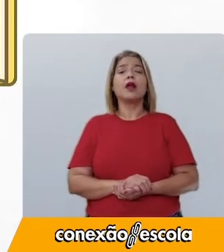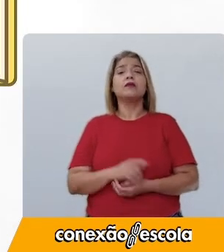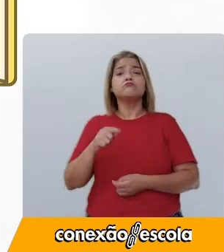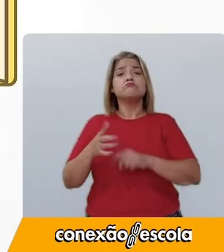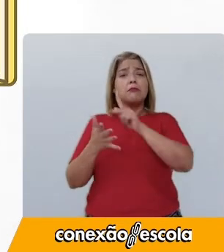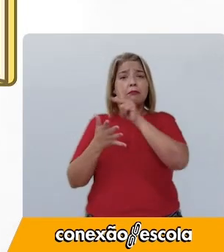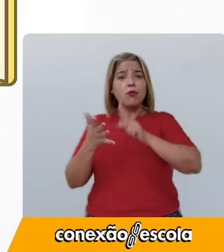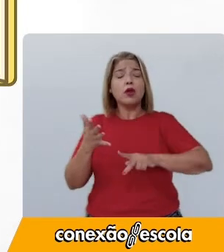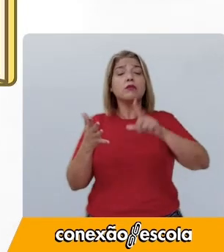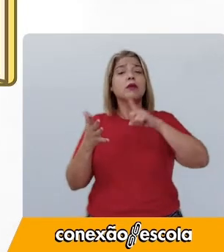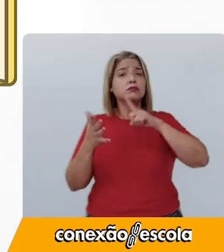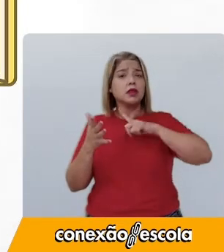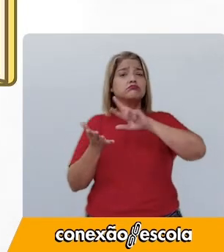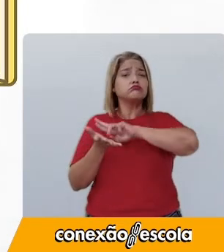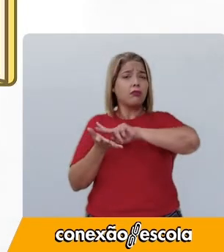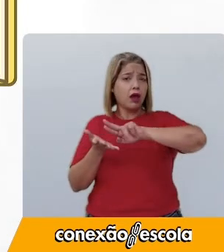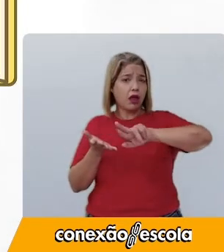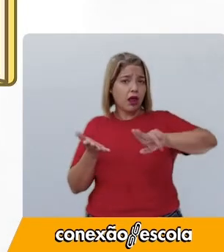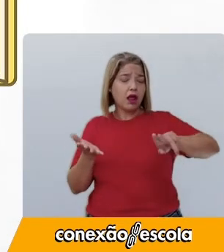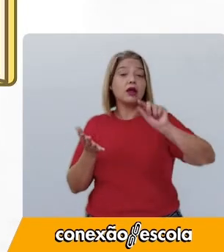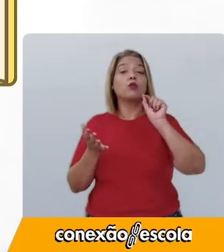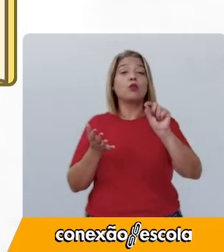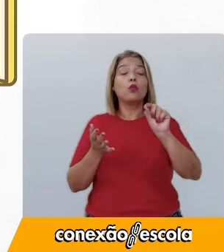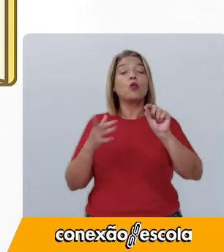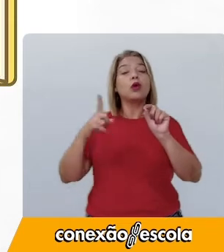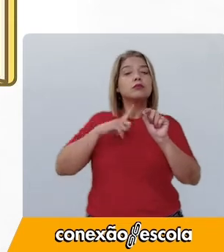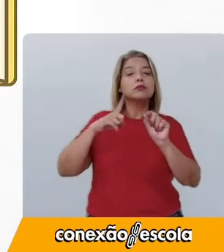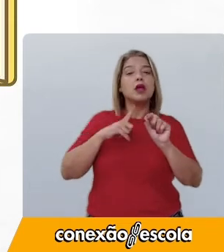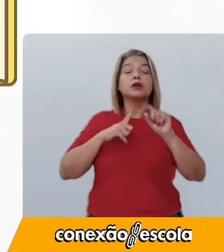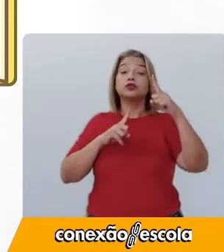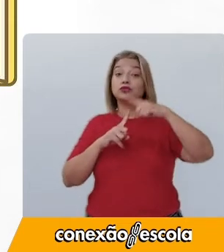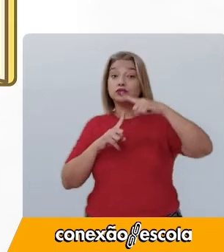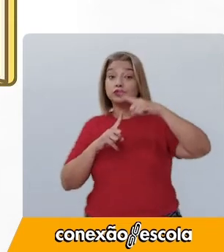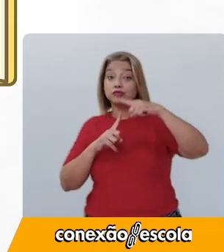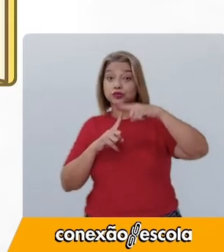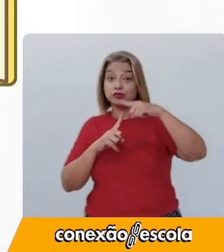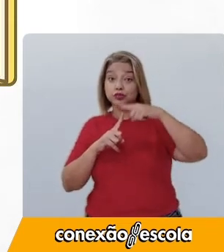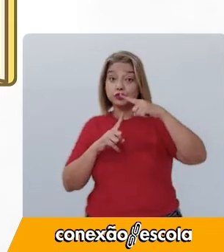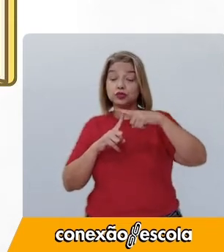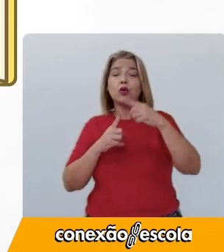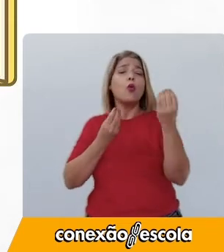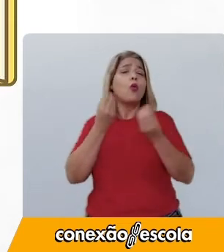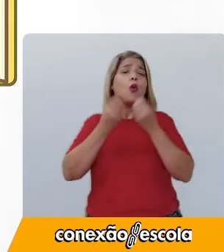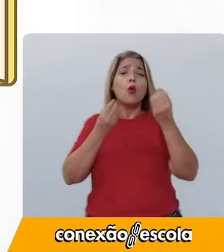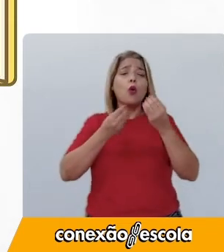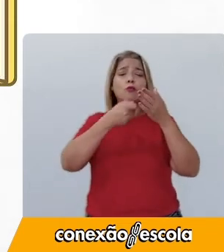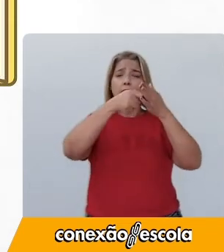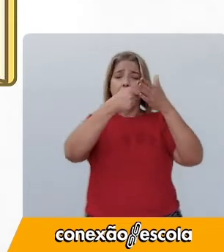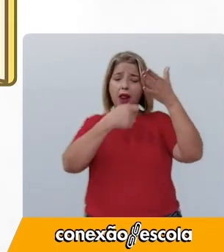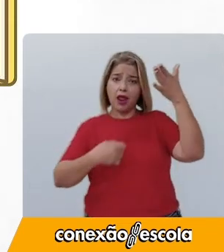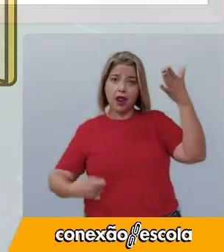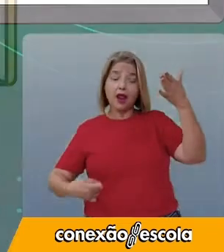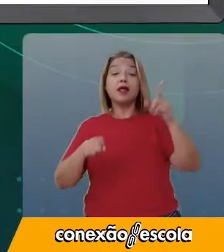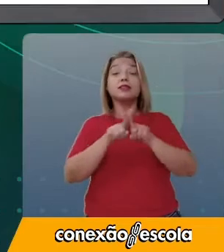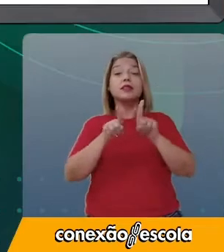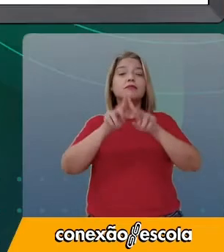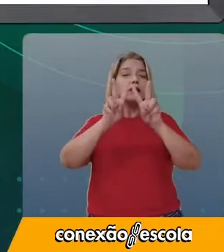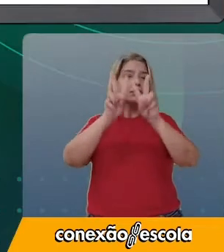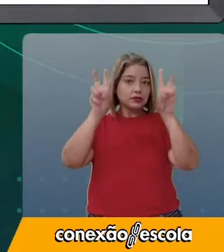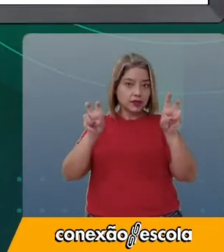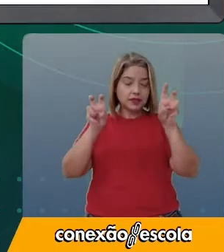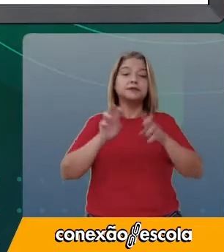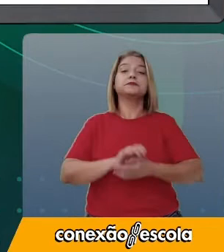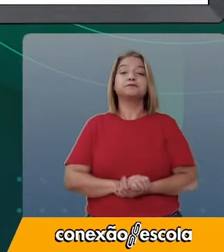é bastante variável, seja em relação ao seu estilo, extensão ou temática.